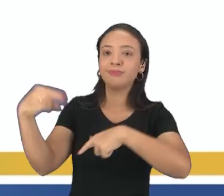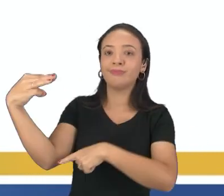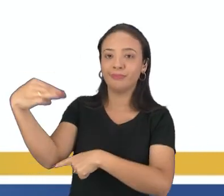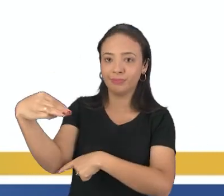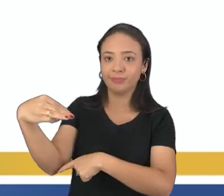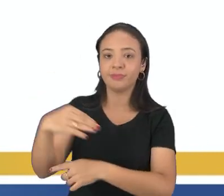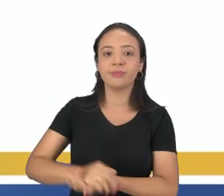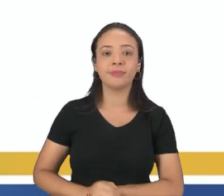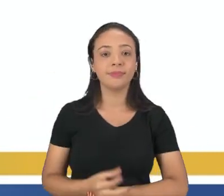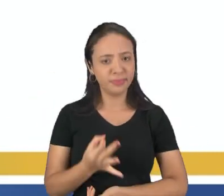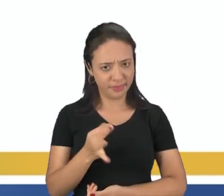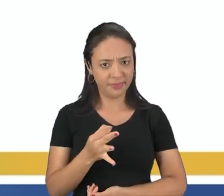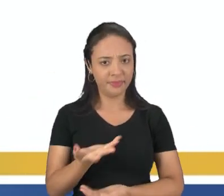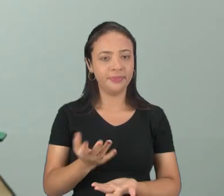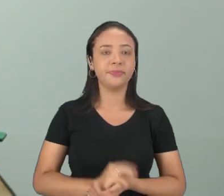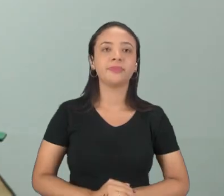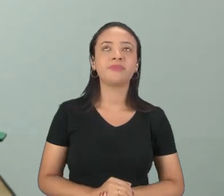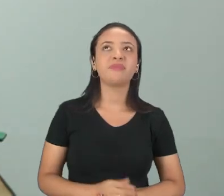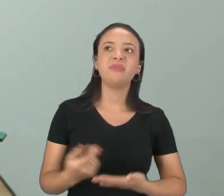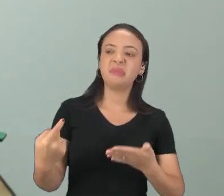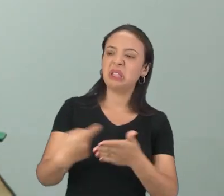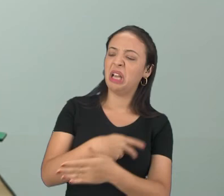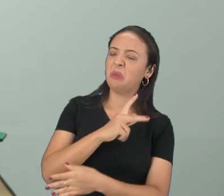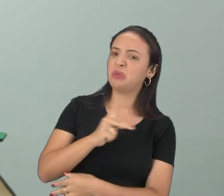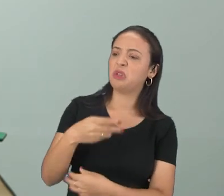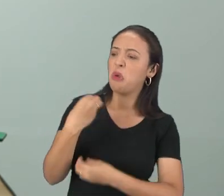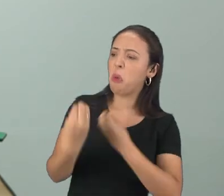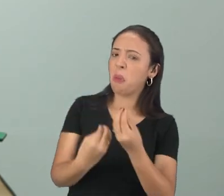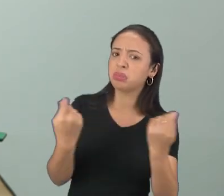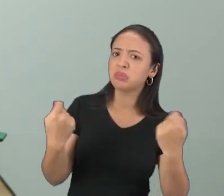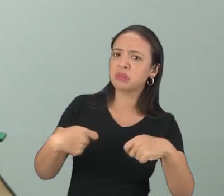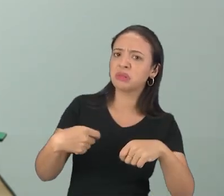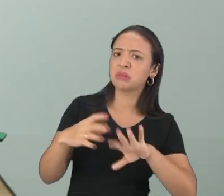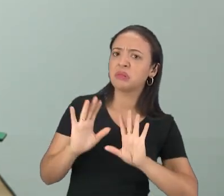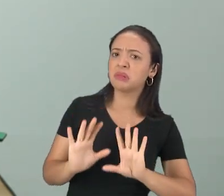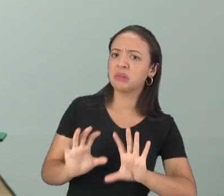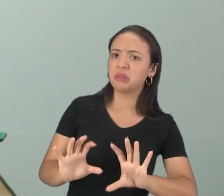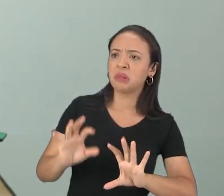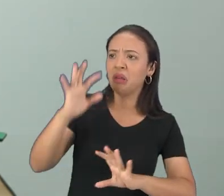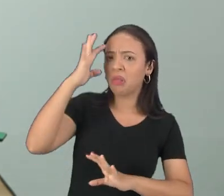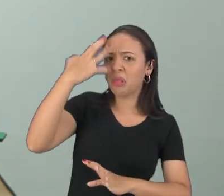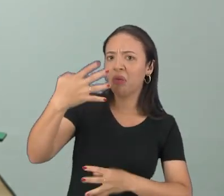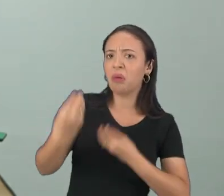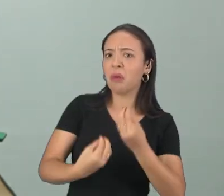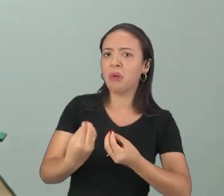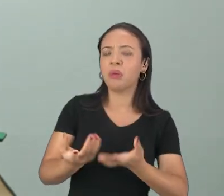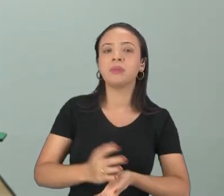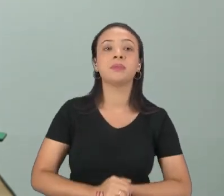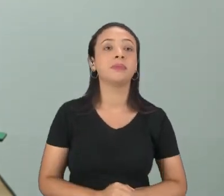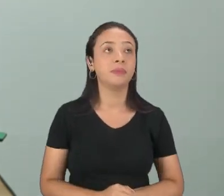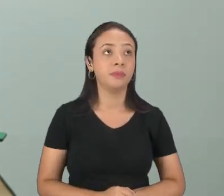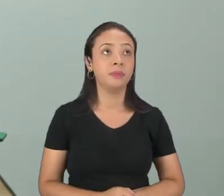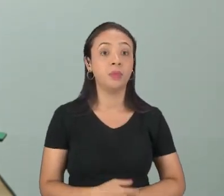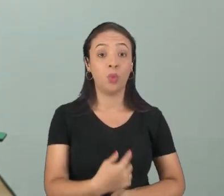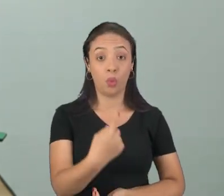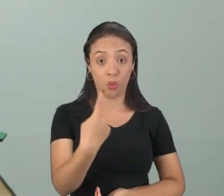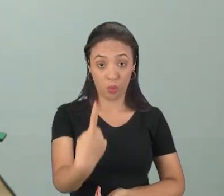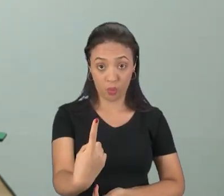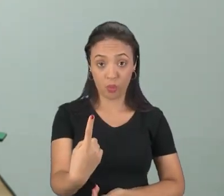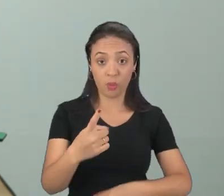minutos. Certinho? Ah, professora, e como eu faço isso? Vem aqui comigo. Uma